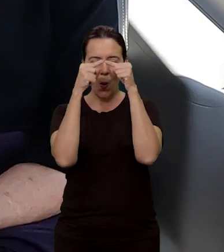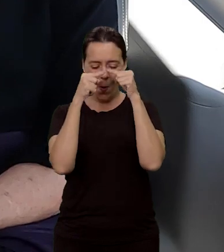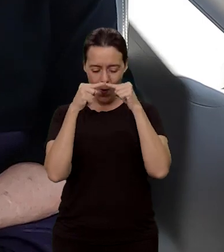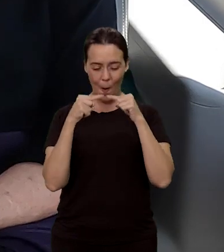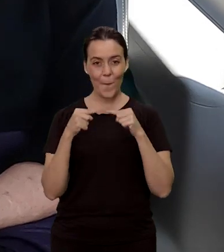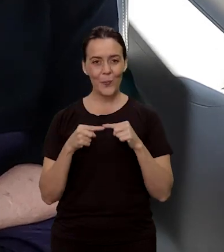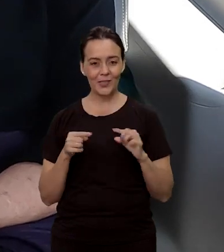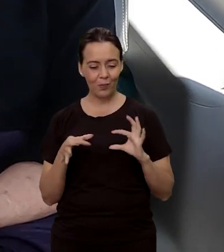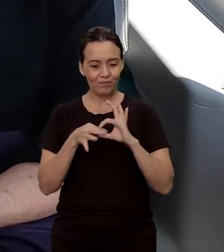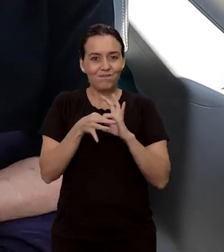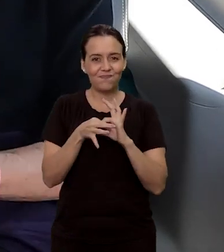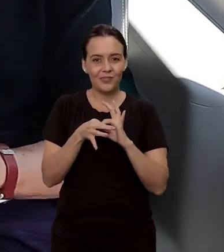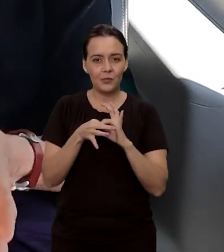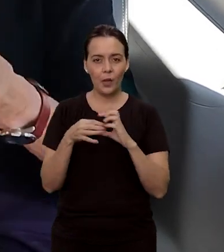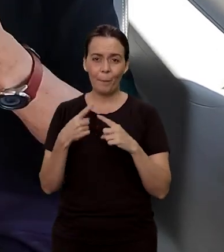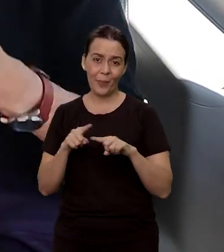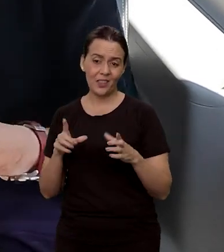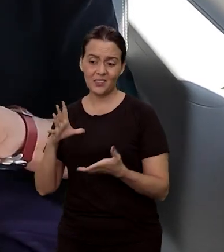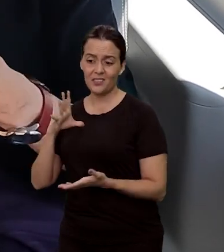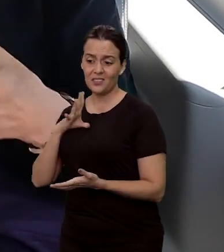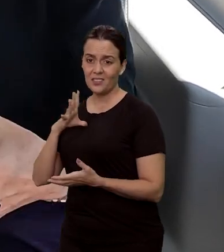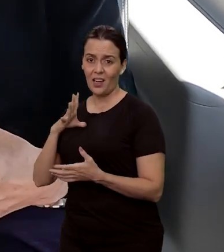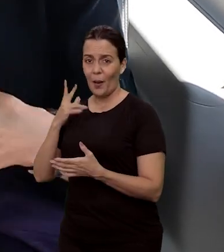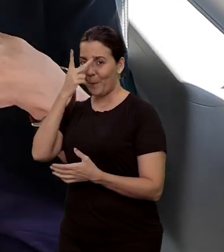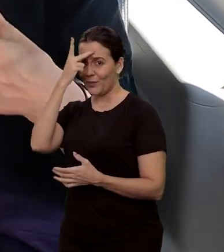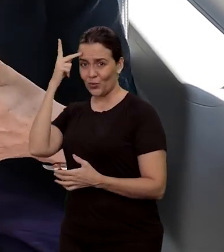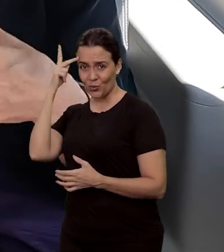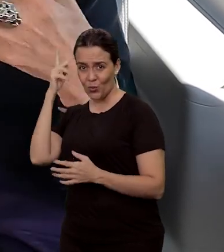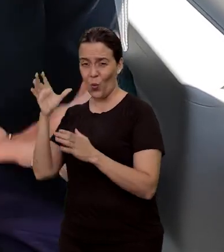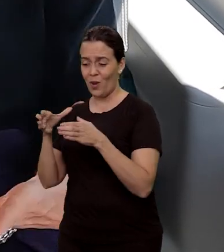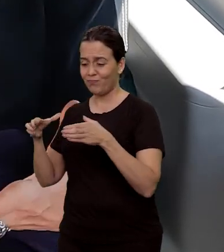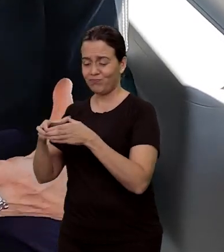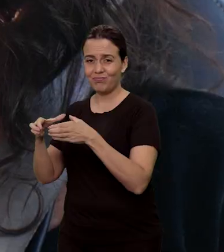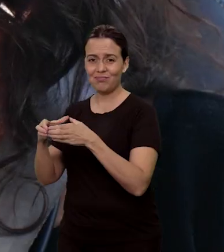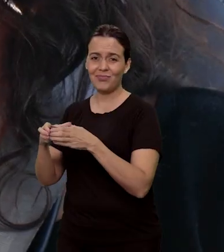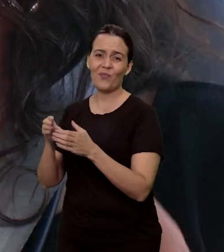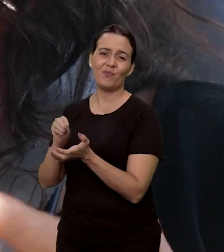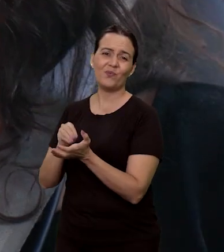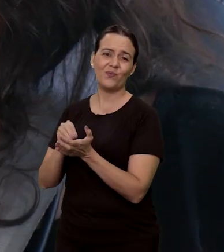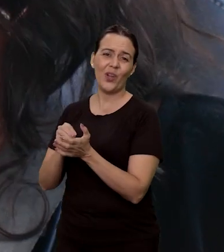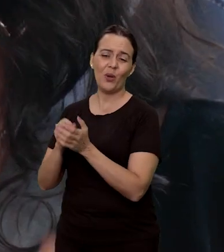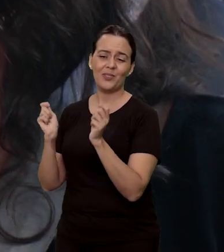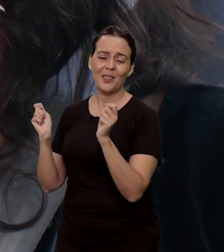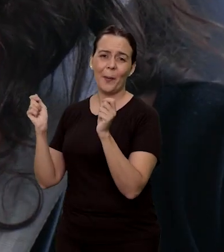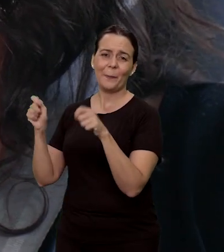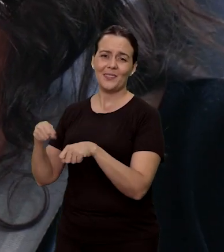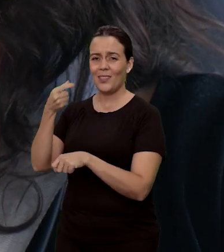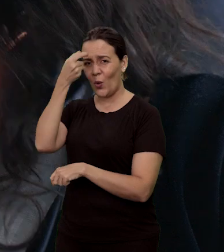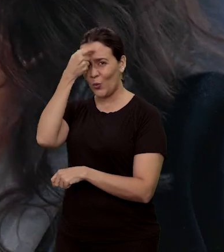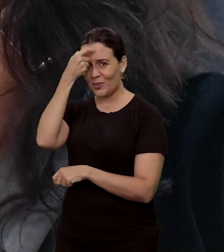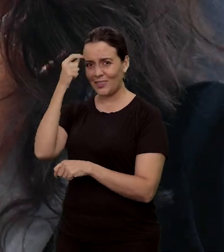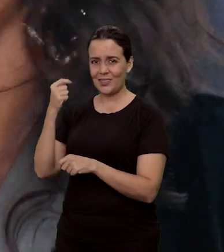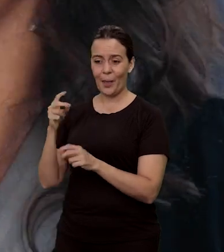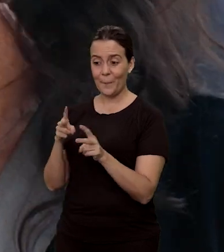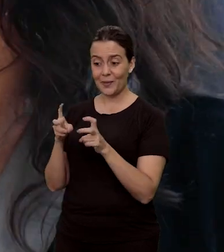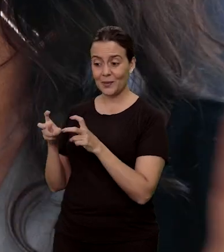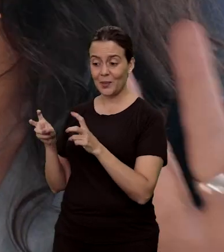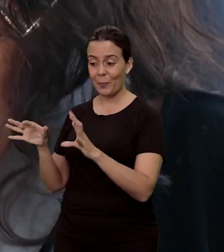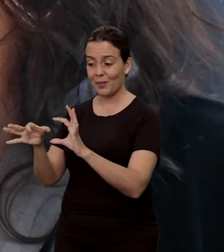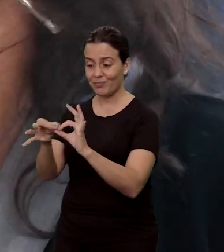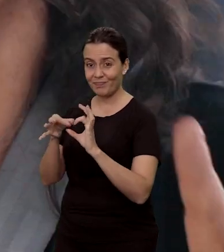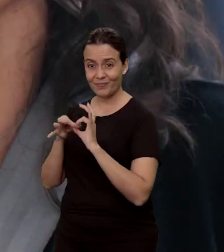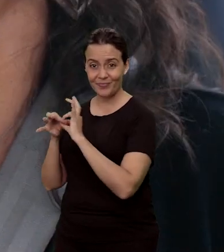sociedades, como empresas, como cidades, a gente não tem a capacidade de perceber o todo. E isso é o que não é mais